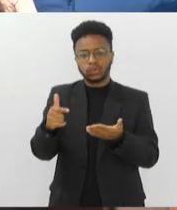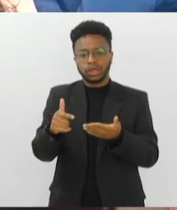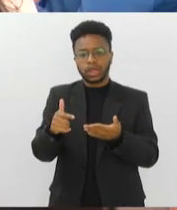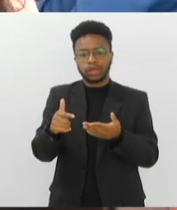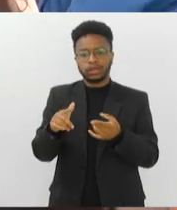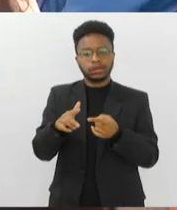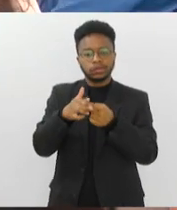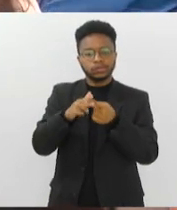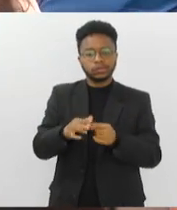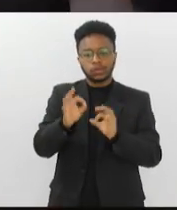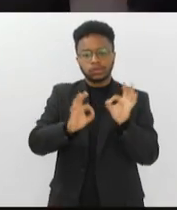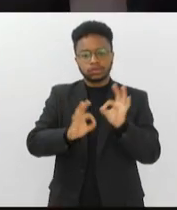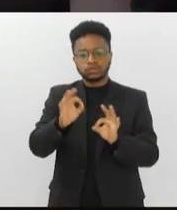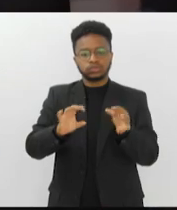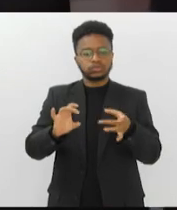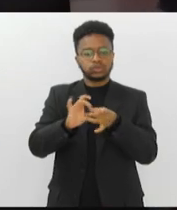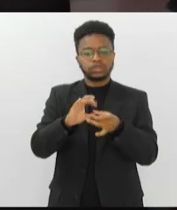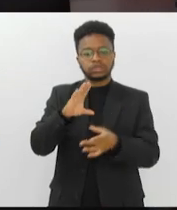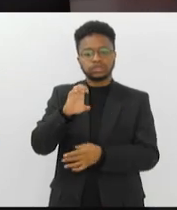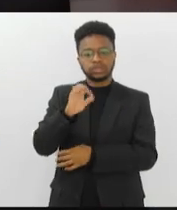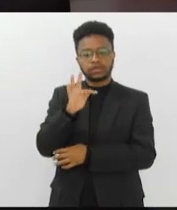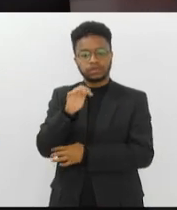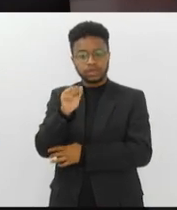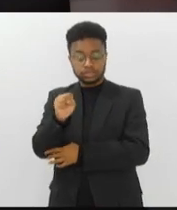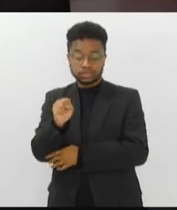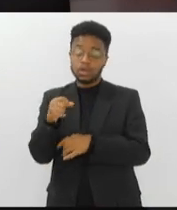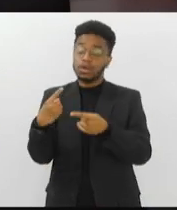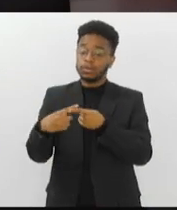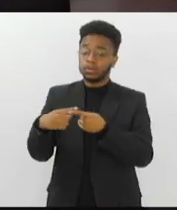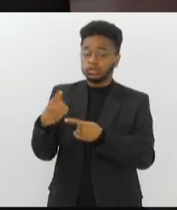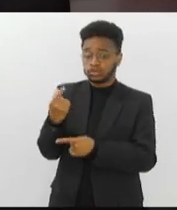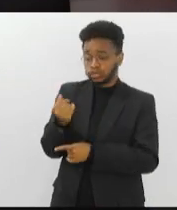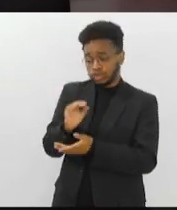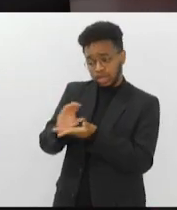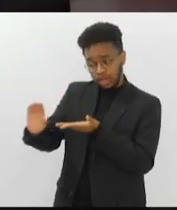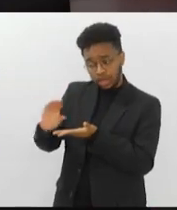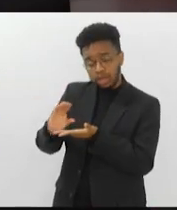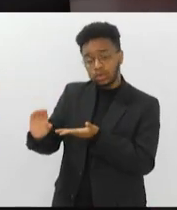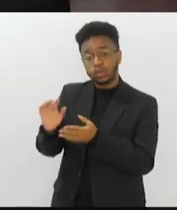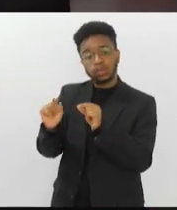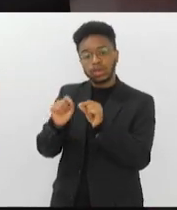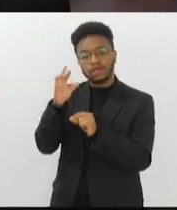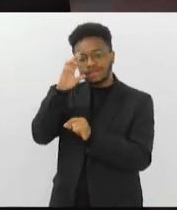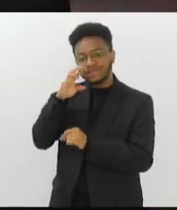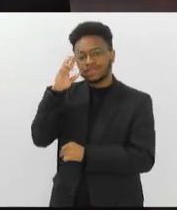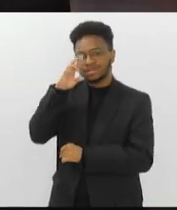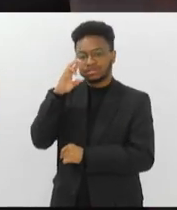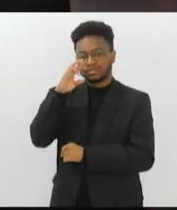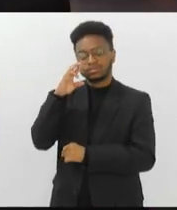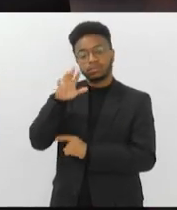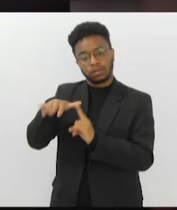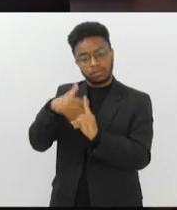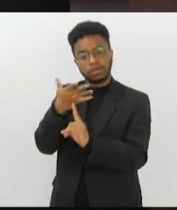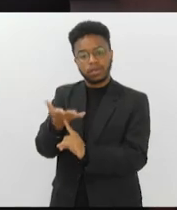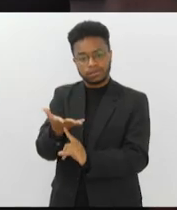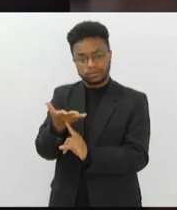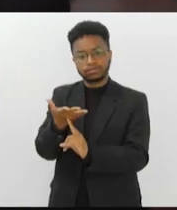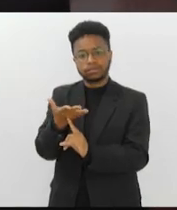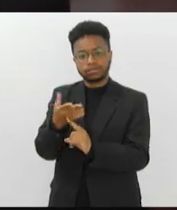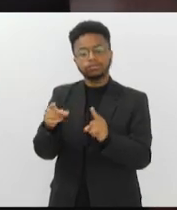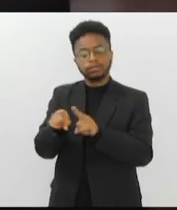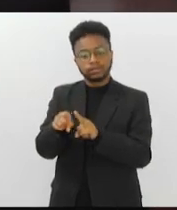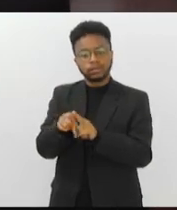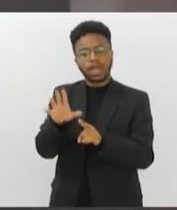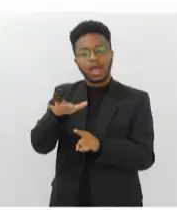pela Cefaz. Esses recursos seriam dirigidos para a fiscalização ambiental e